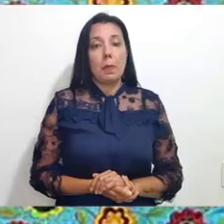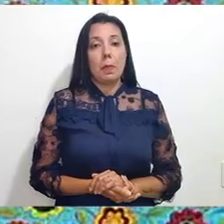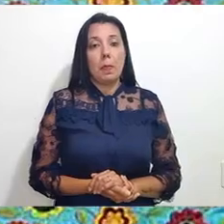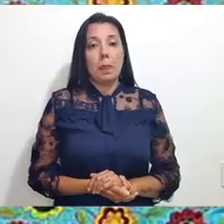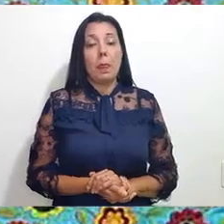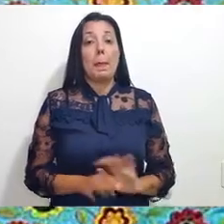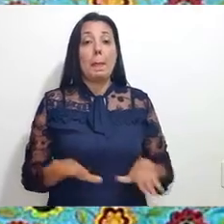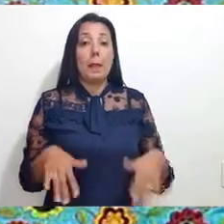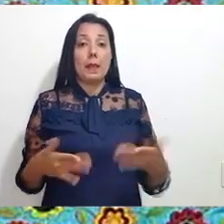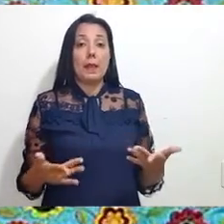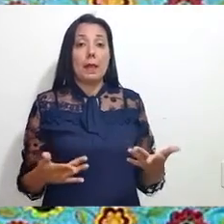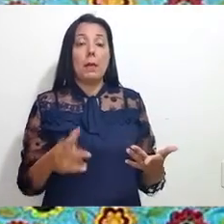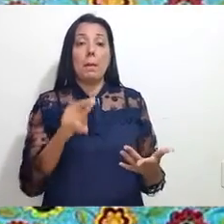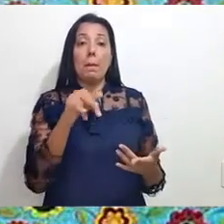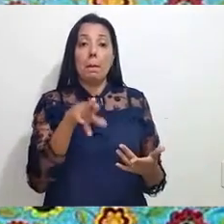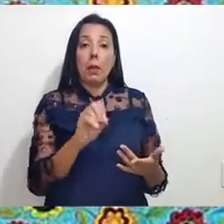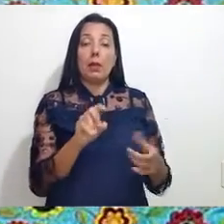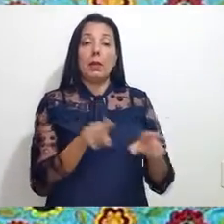próprias caminhadas,